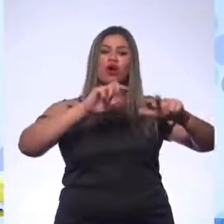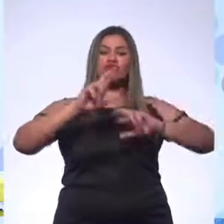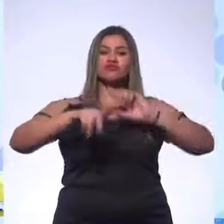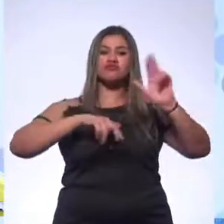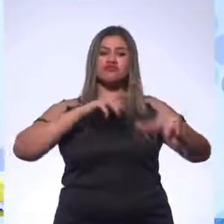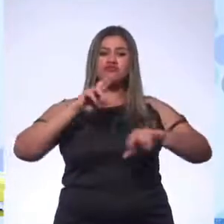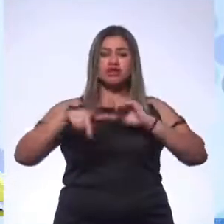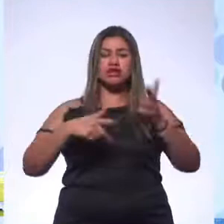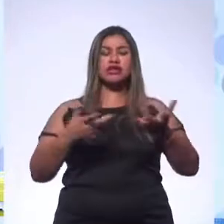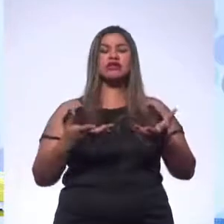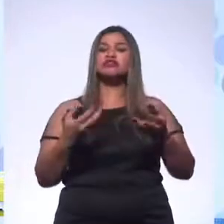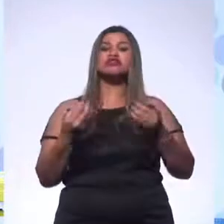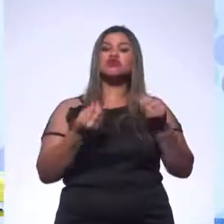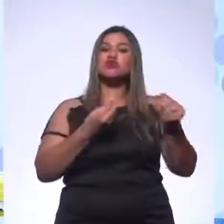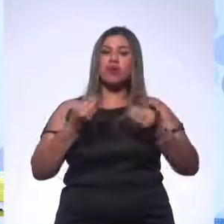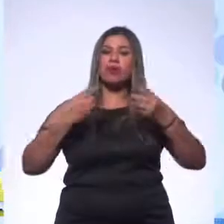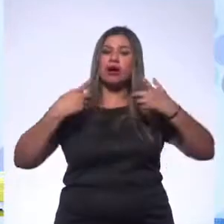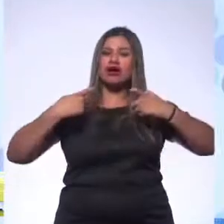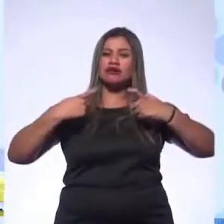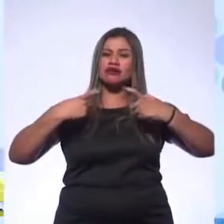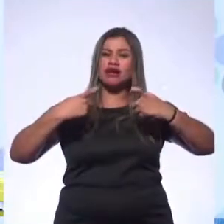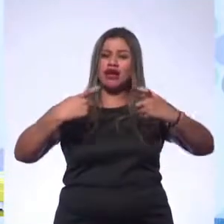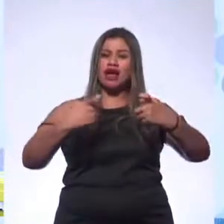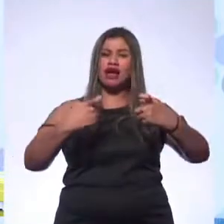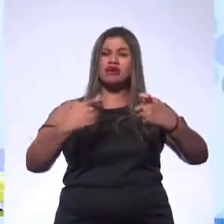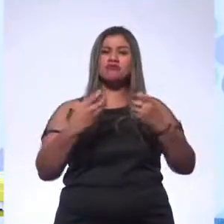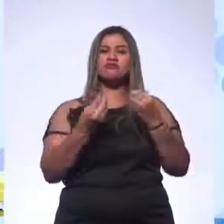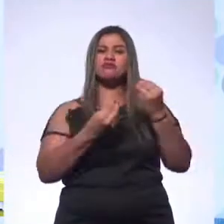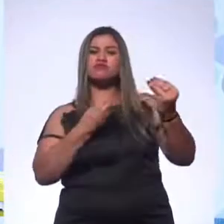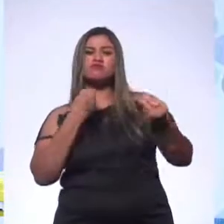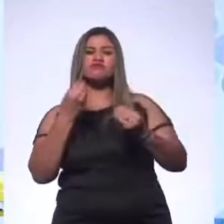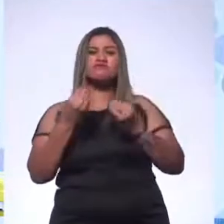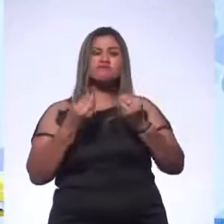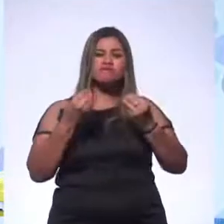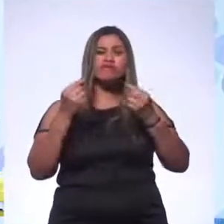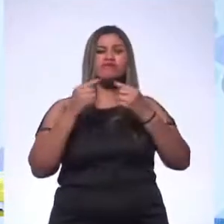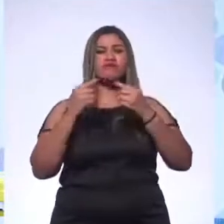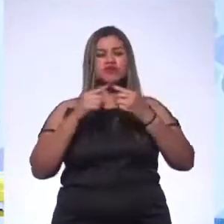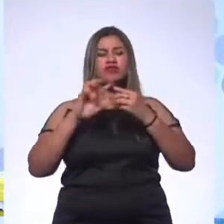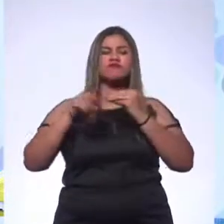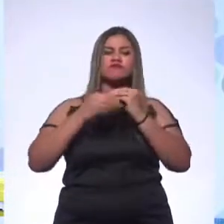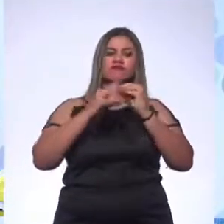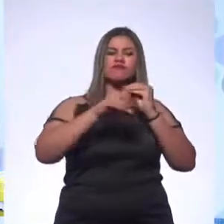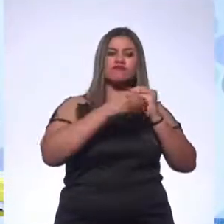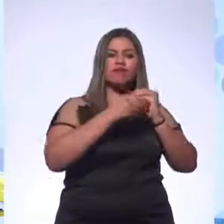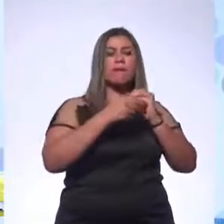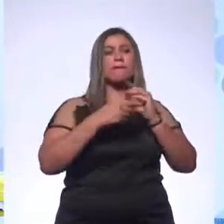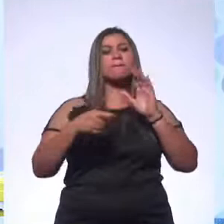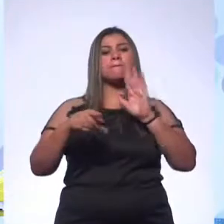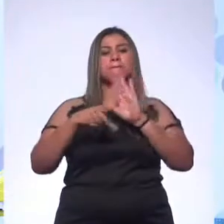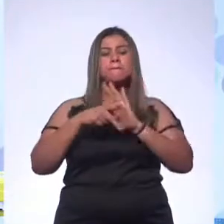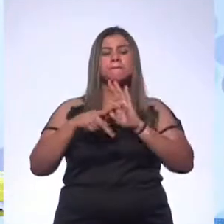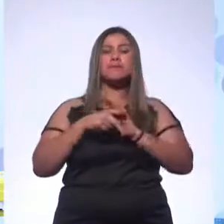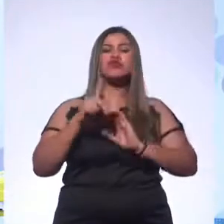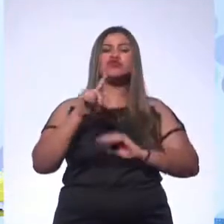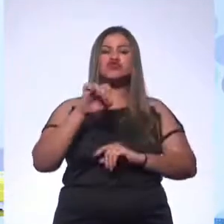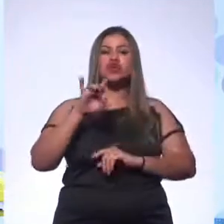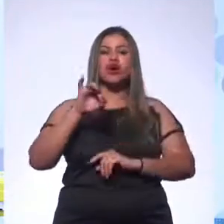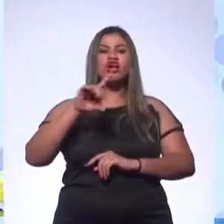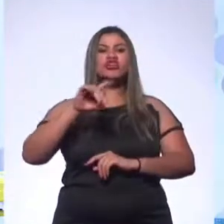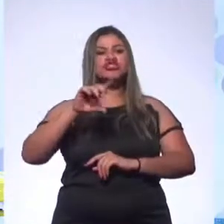que essas guerras, de certa forma, elas estavam aí inseridas e sintetizavam esse conflito geopolítico